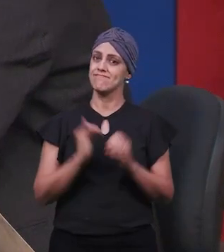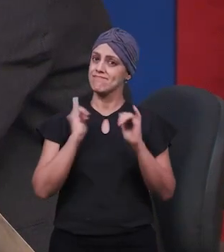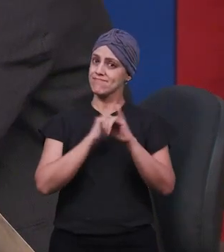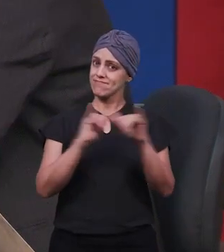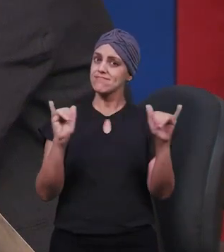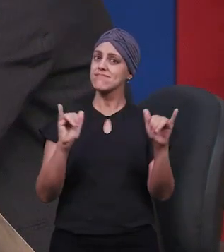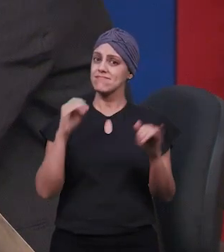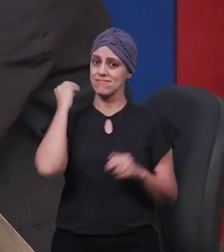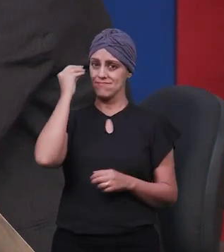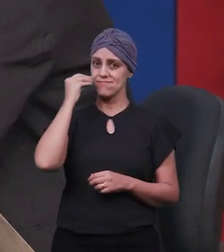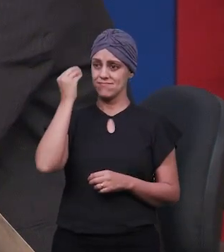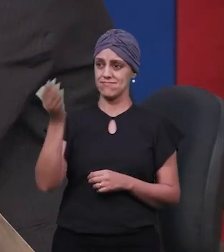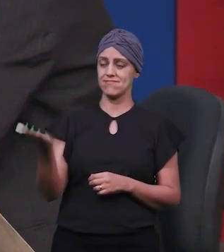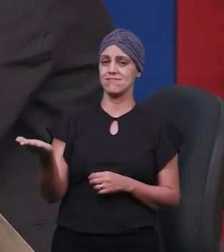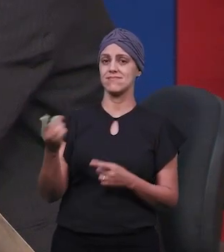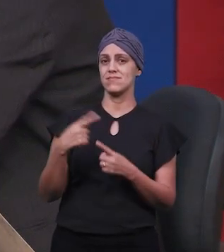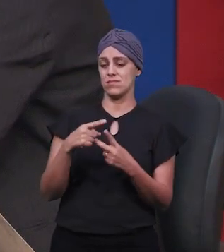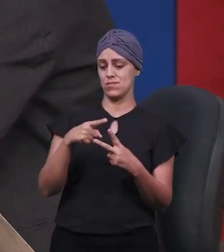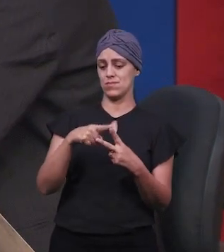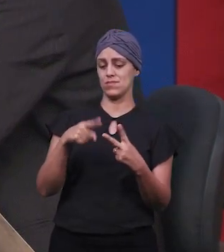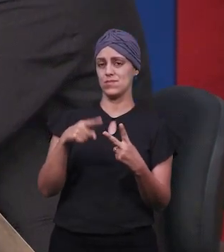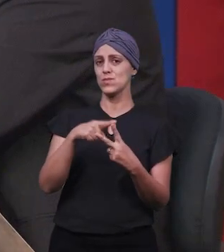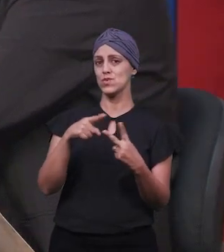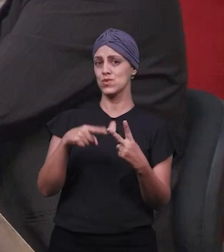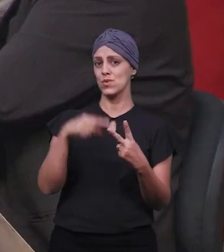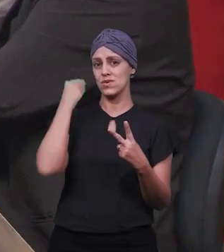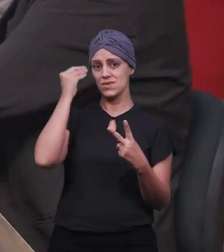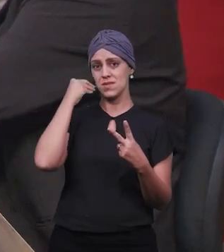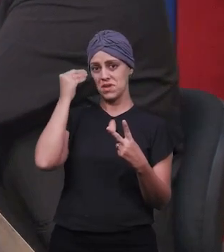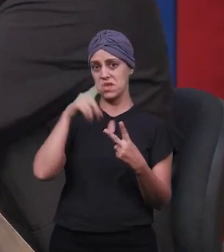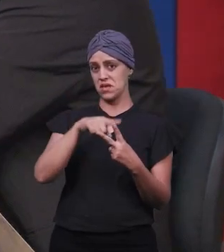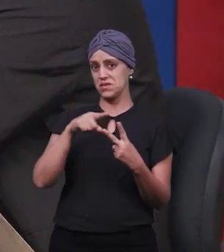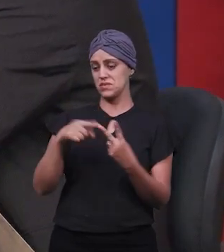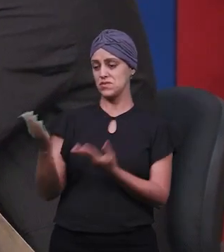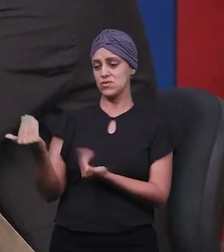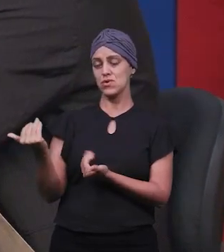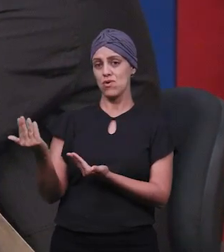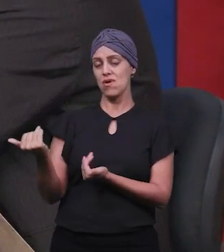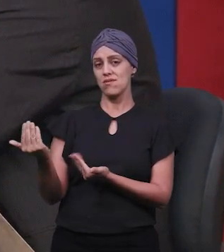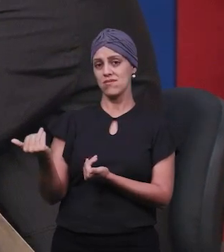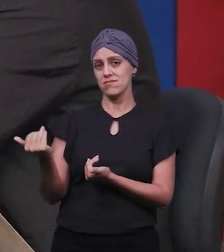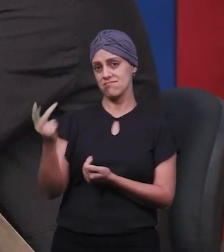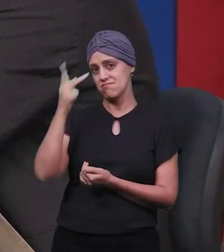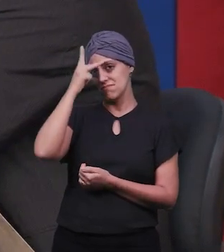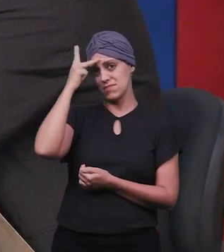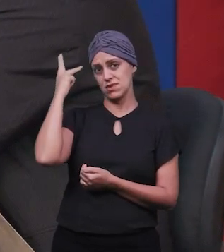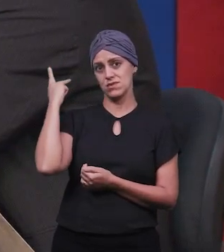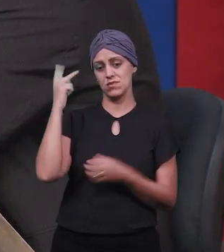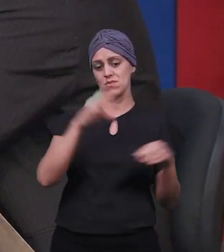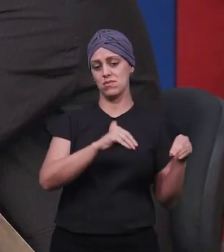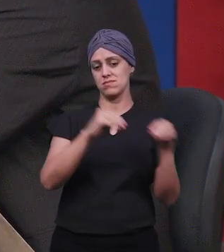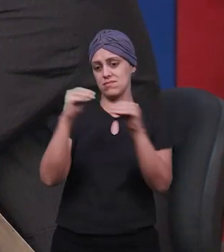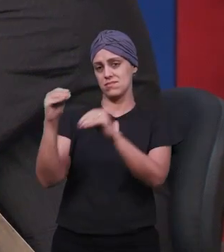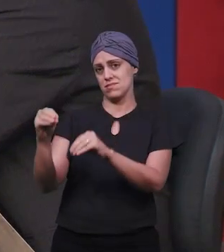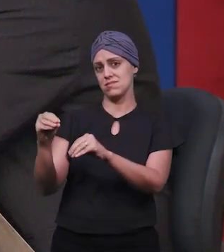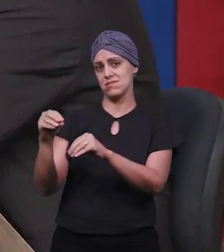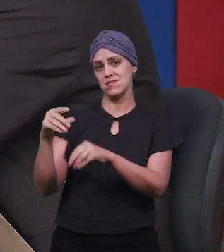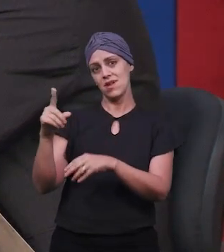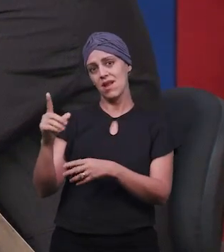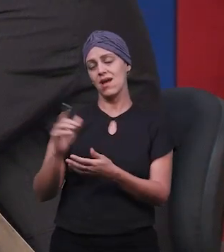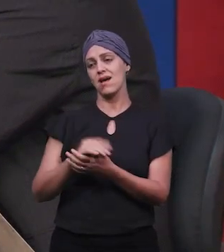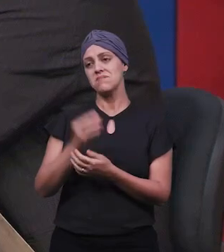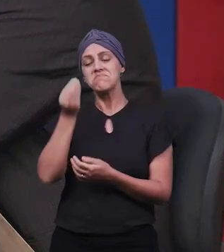essa experiência. Porque os dois casos foram de jovens, né, pessoas que foram